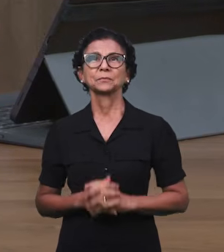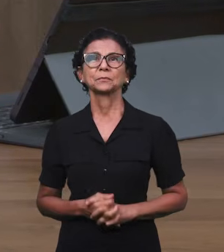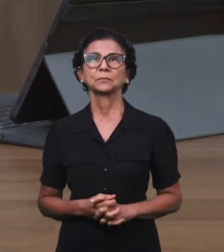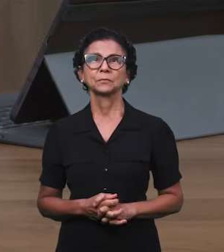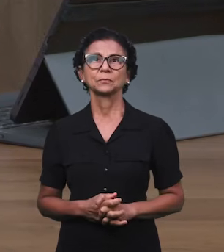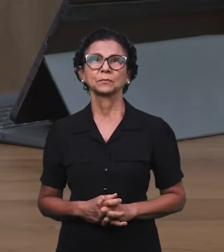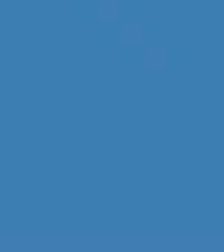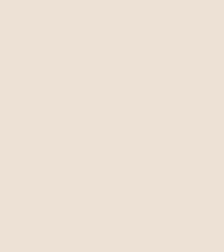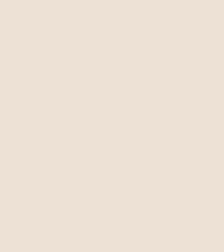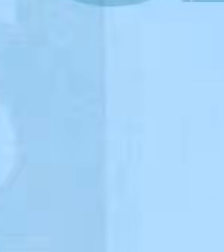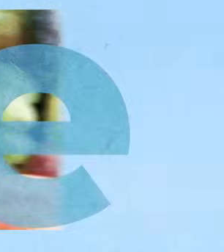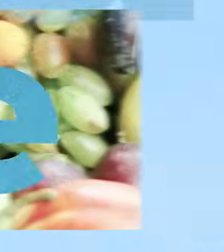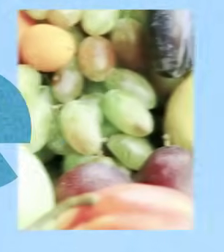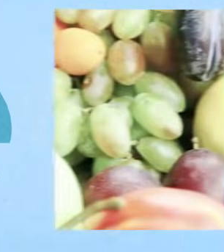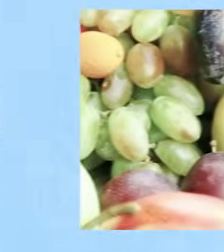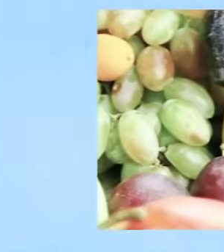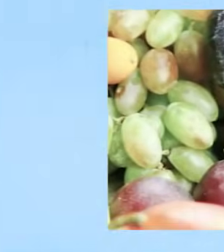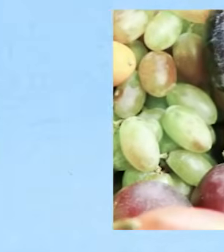do Senhor Jesus.